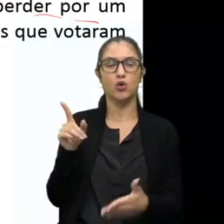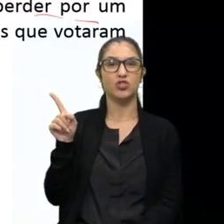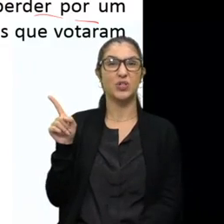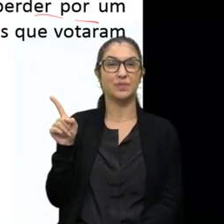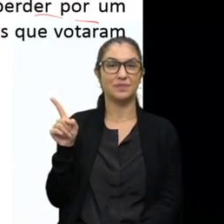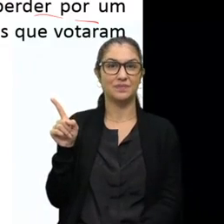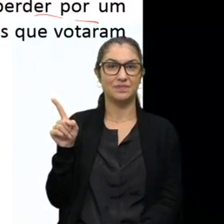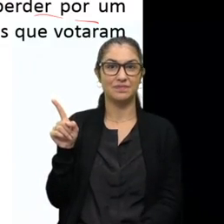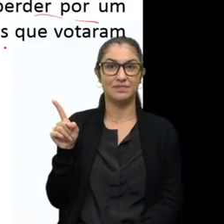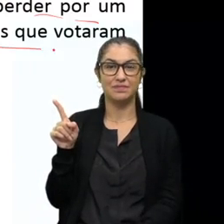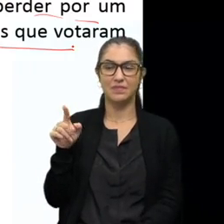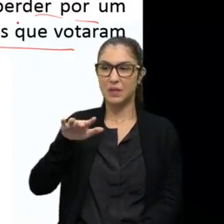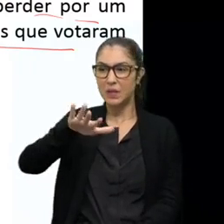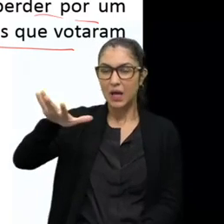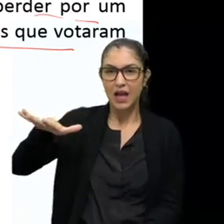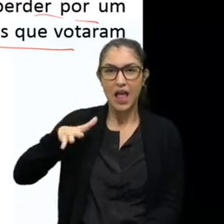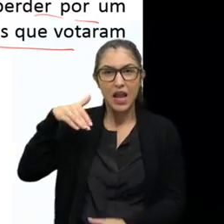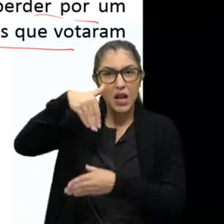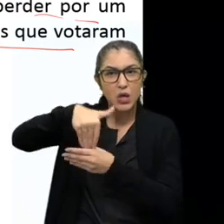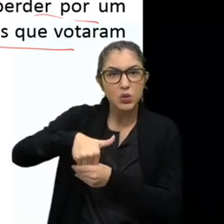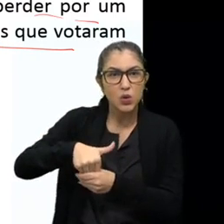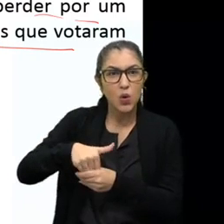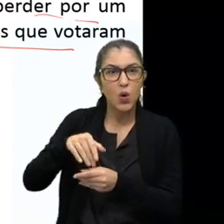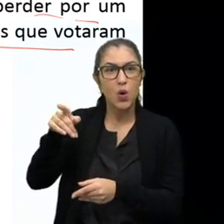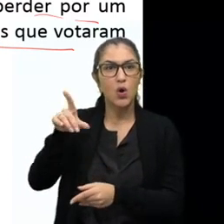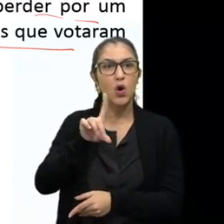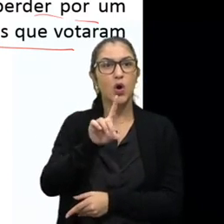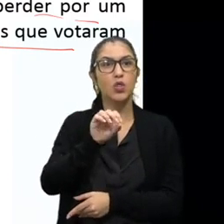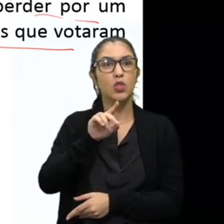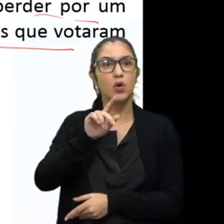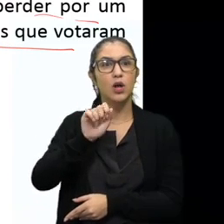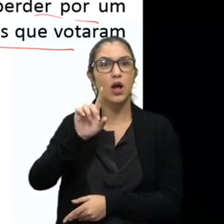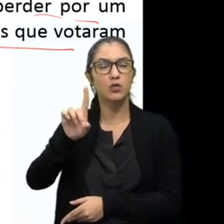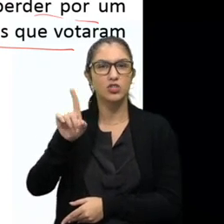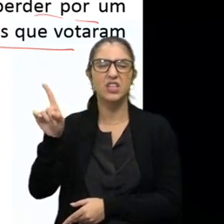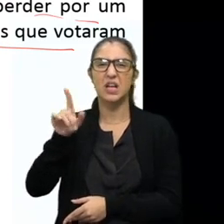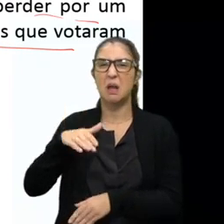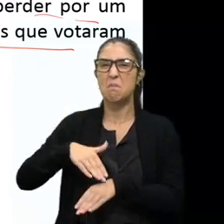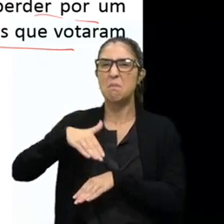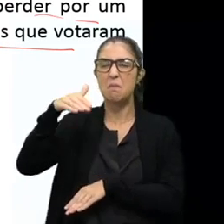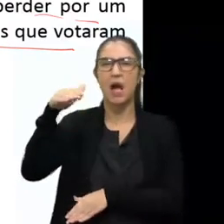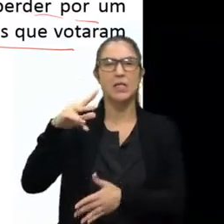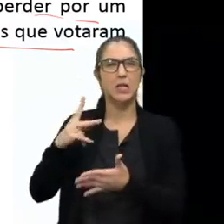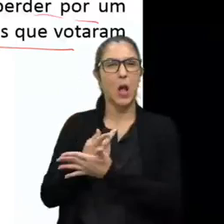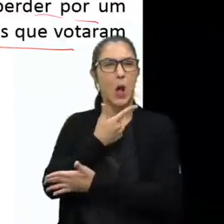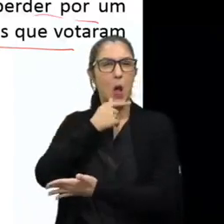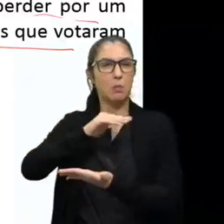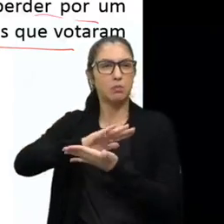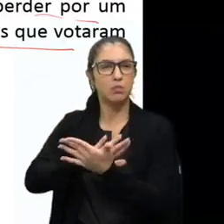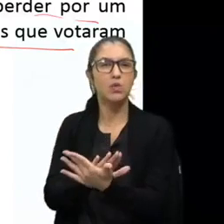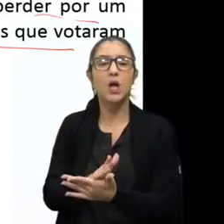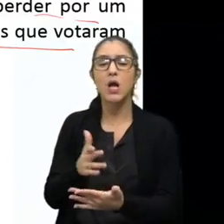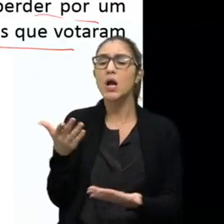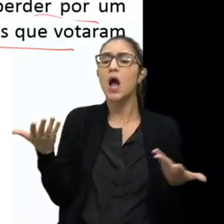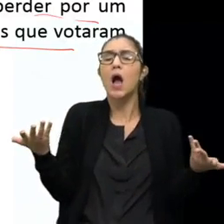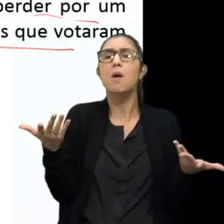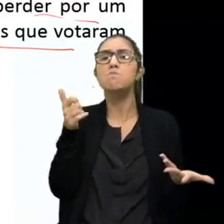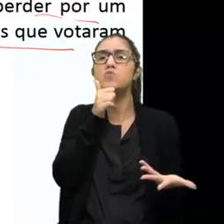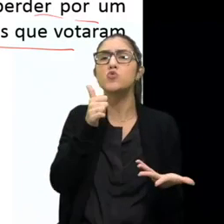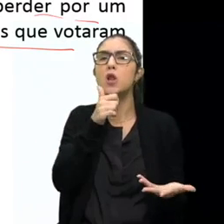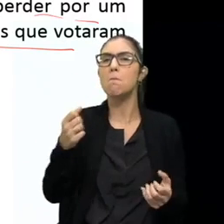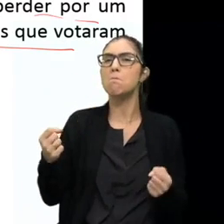dela. Os eleitores que votaram no Donald estão cada vez mais machistas. E cadê a mulher no